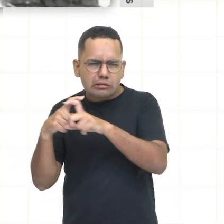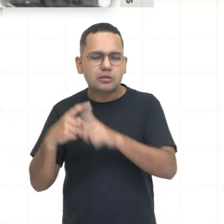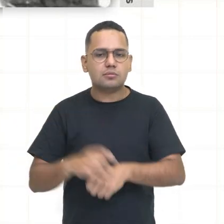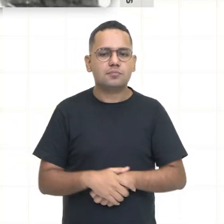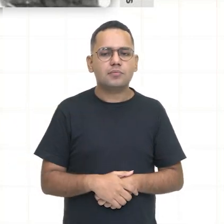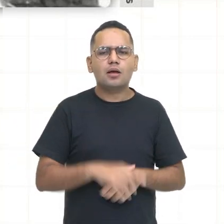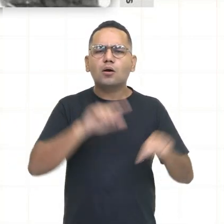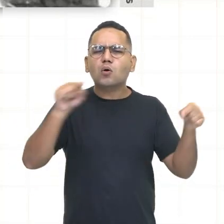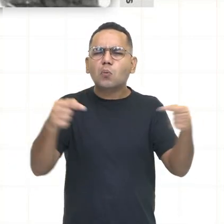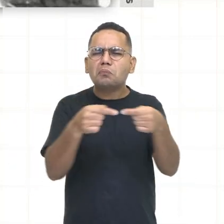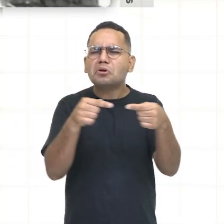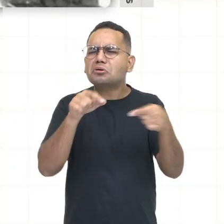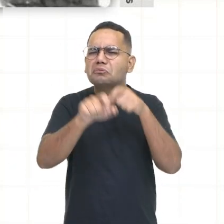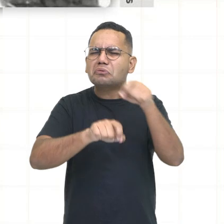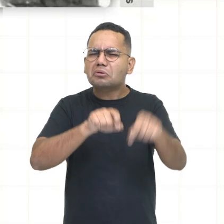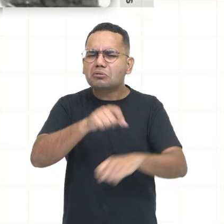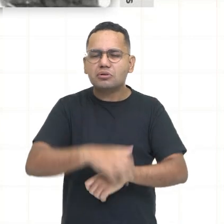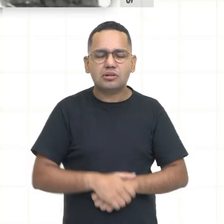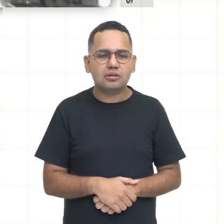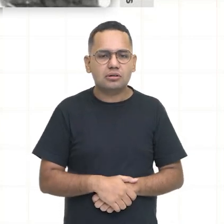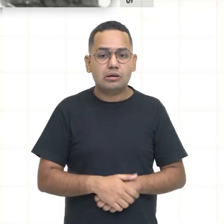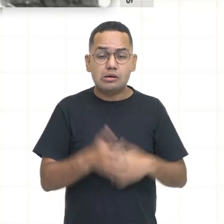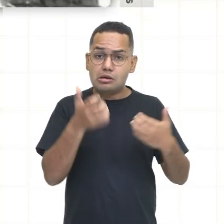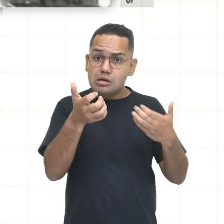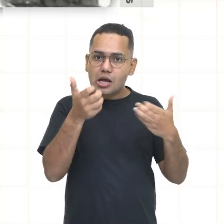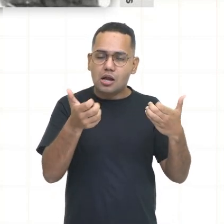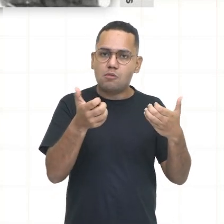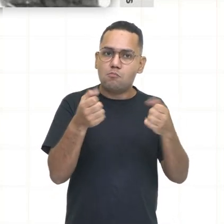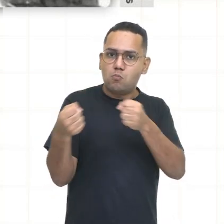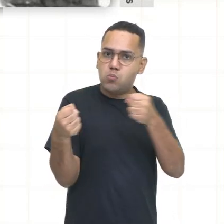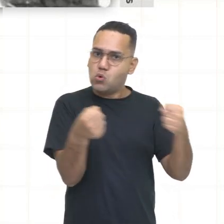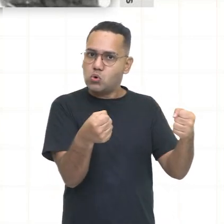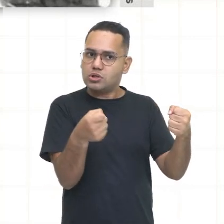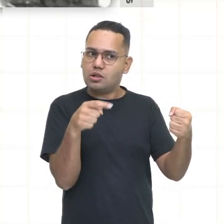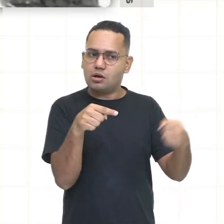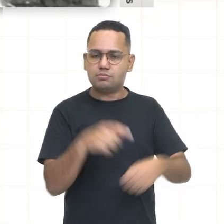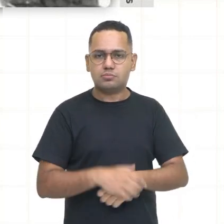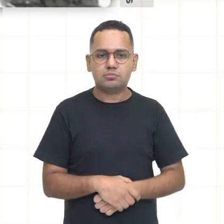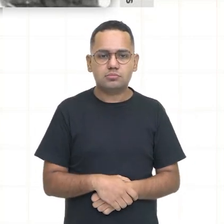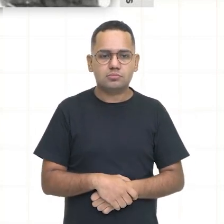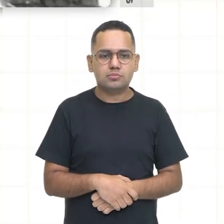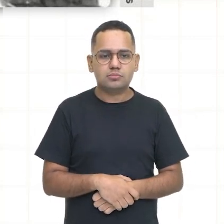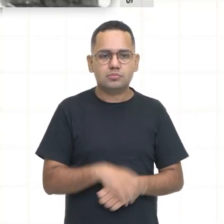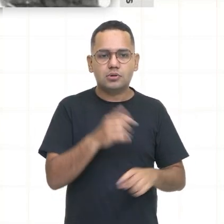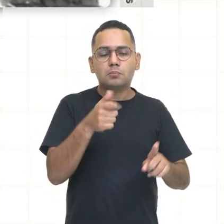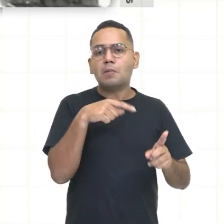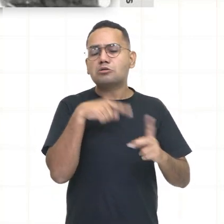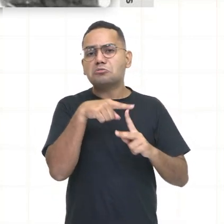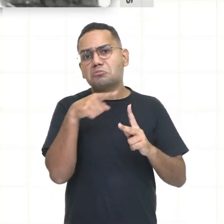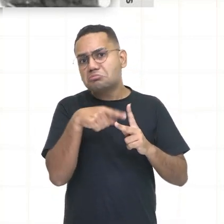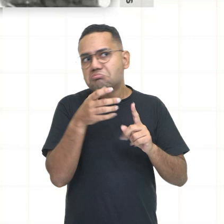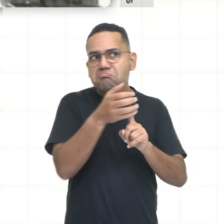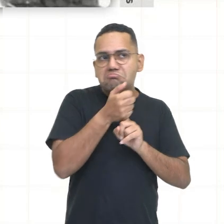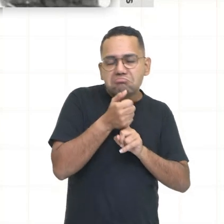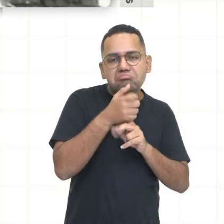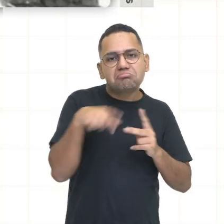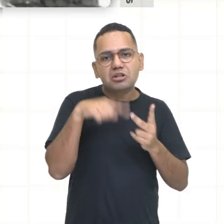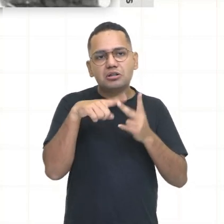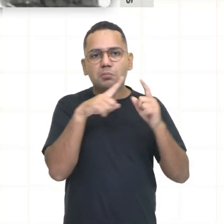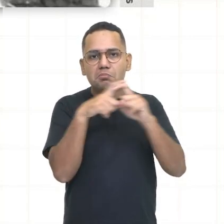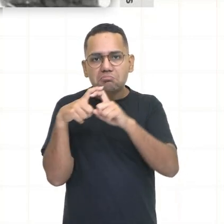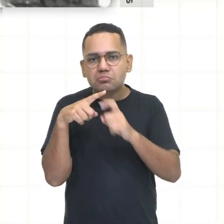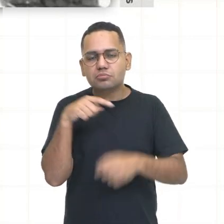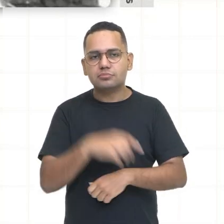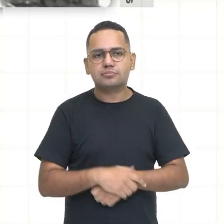o poder, por que não, tá, gente? Queria que essa ideologia tivesse como exemplo do fascismo italiano e do nazismo alemão,